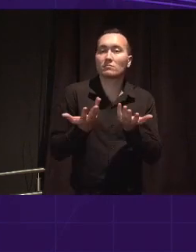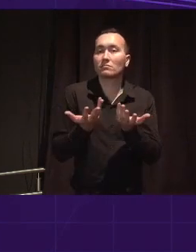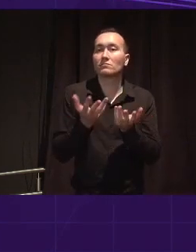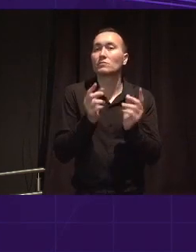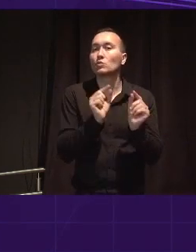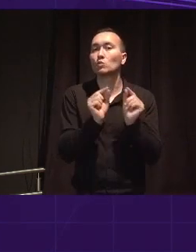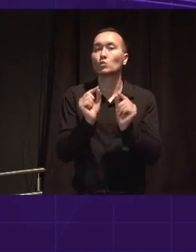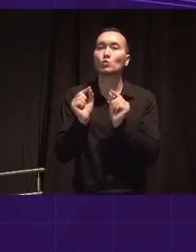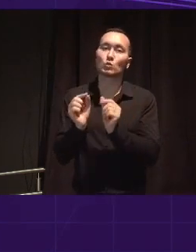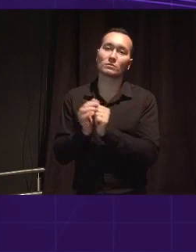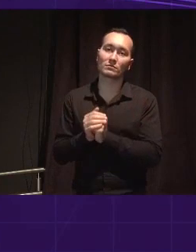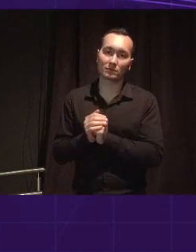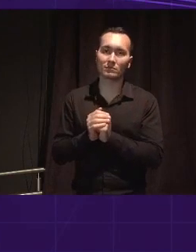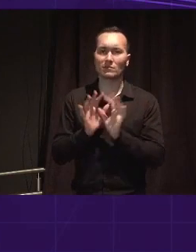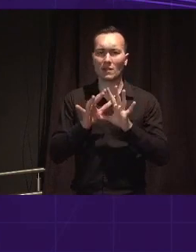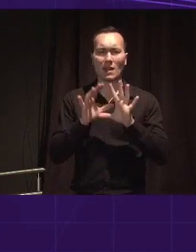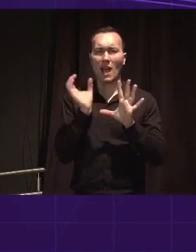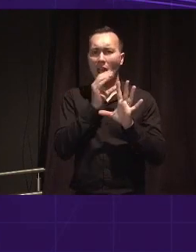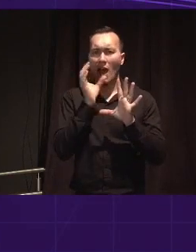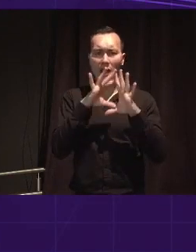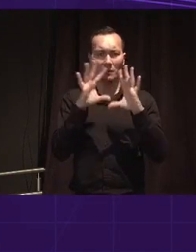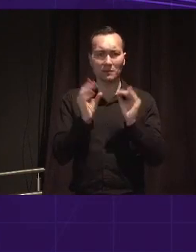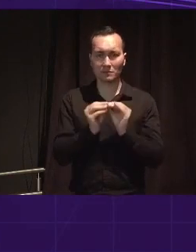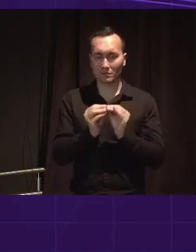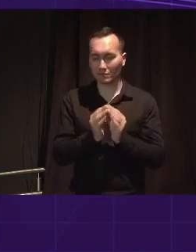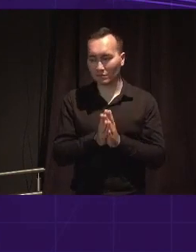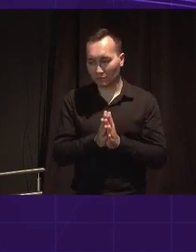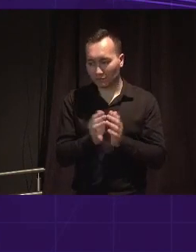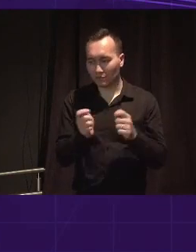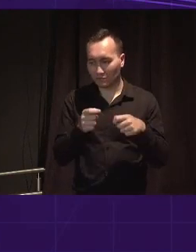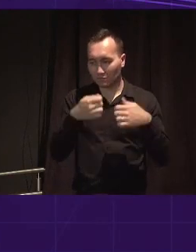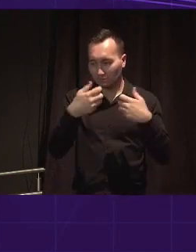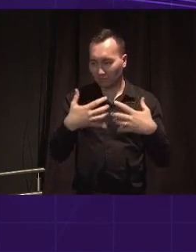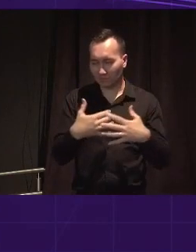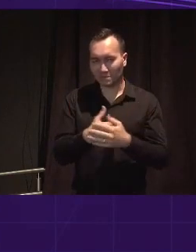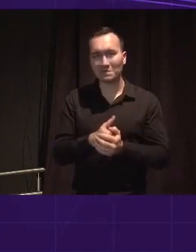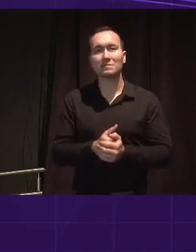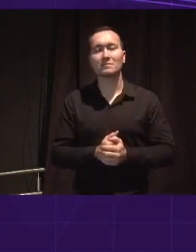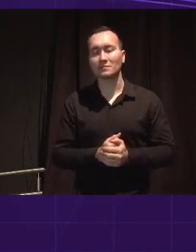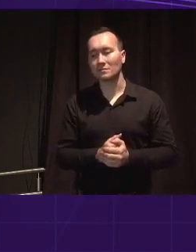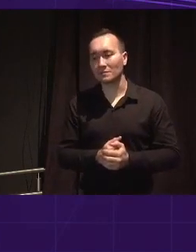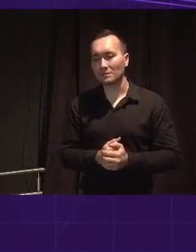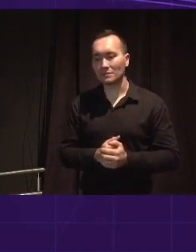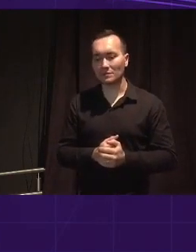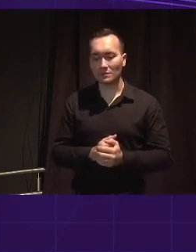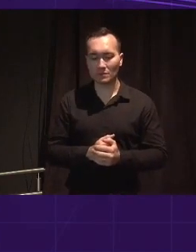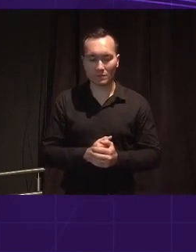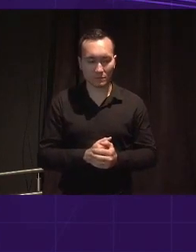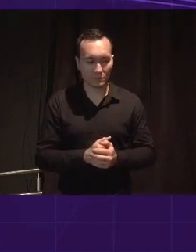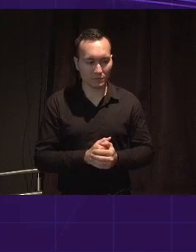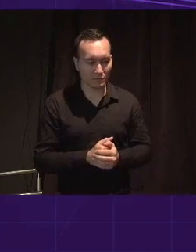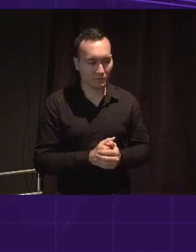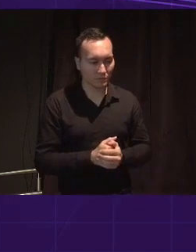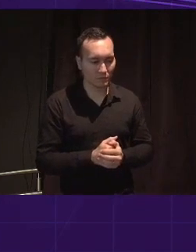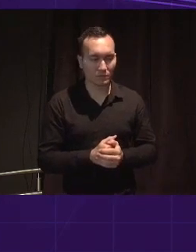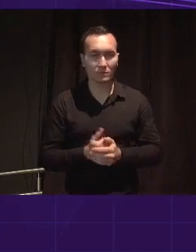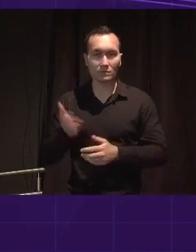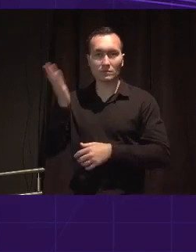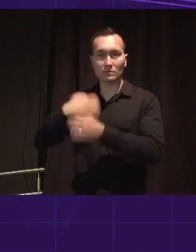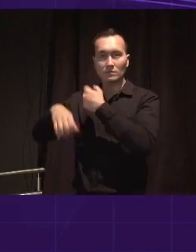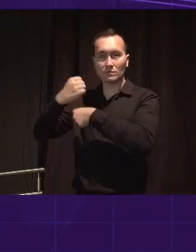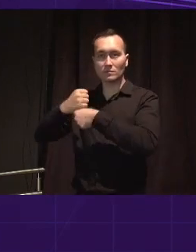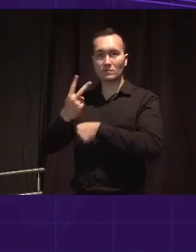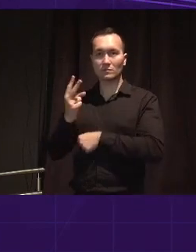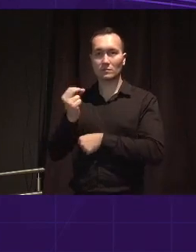Rapidinho aqui, só para contextualizar. A gente acha que isso vai ser importante para a história que a gente vai contar. Então, em 2019, né, a gente já